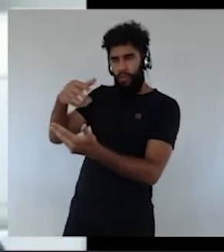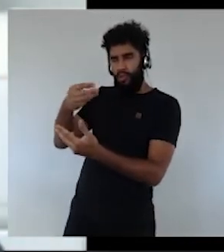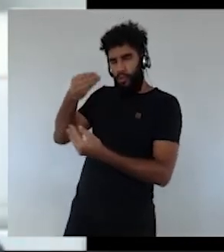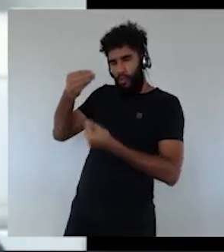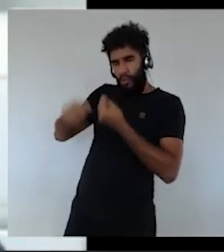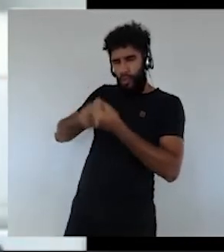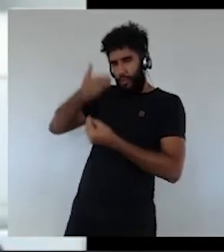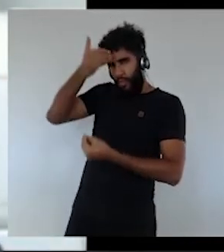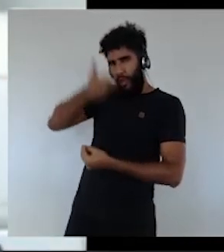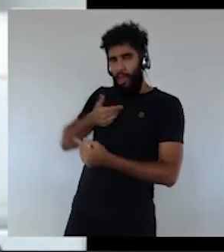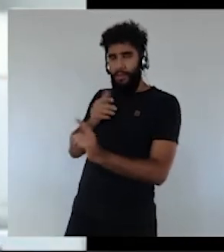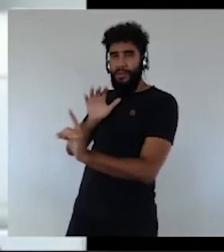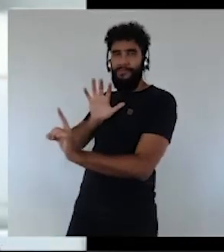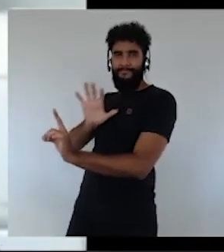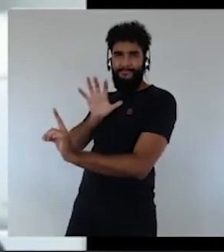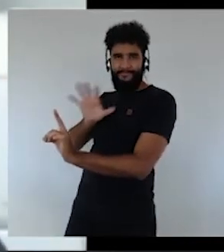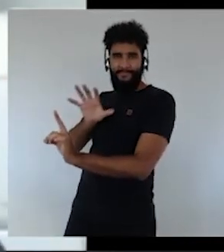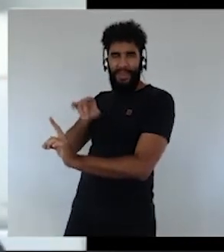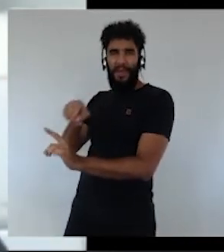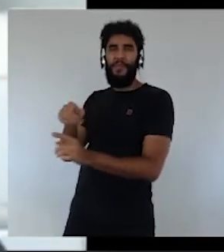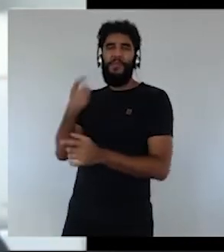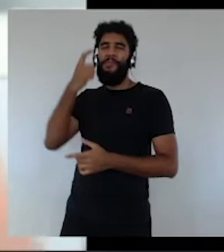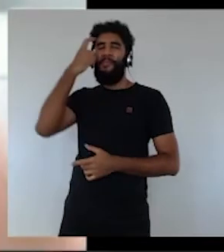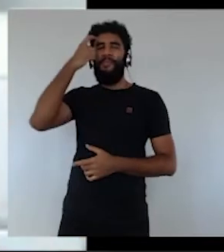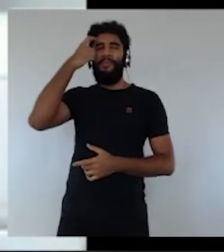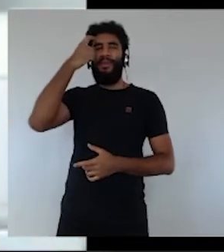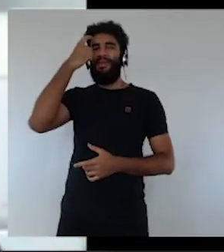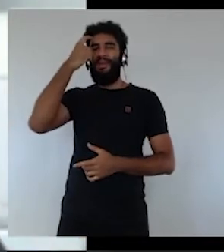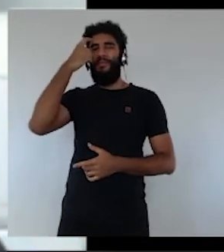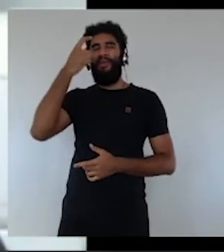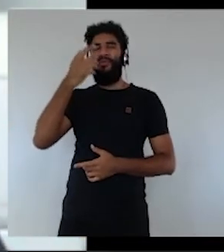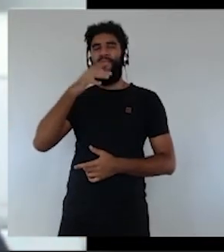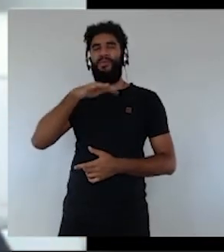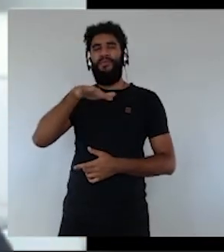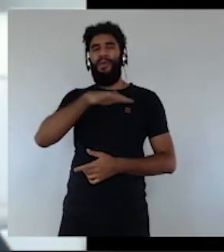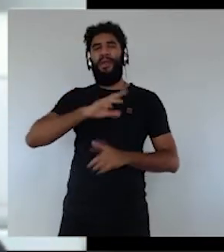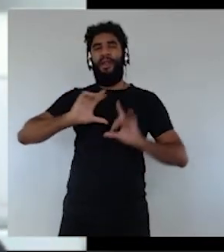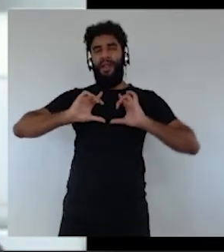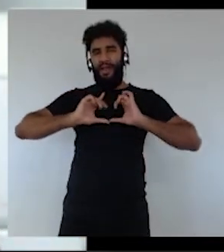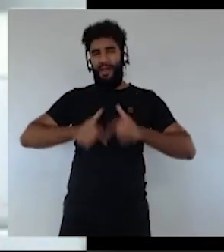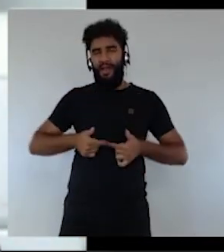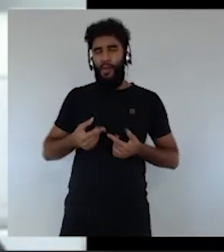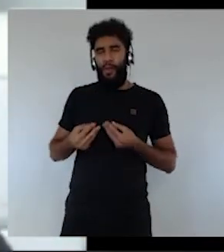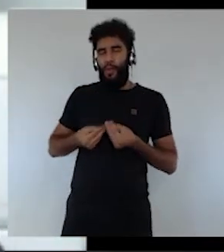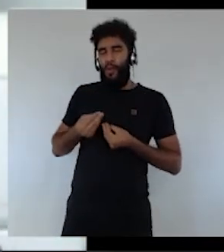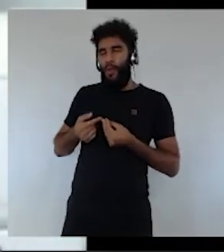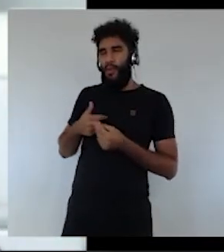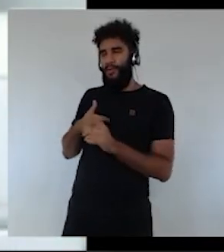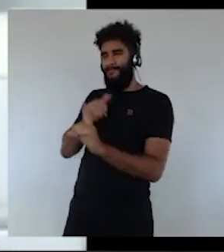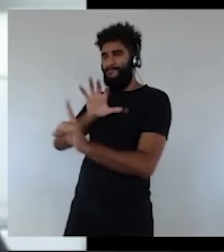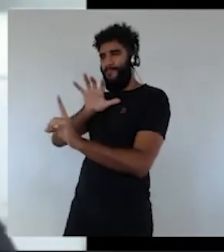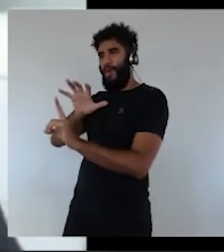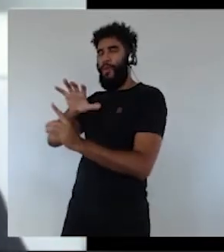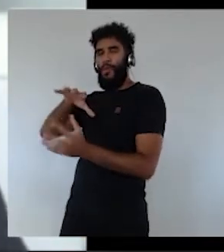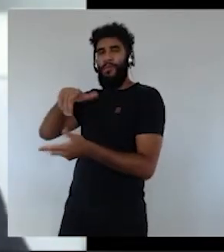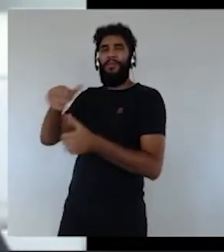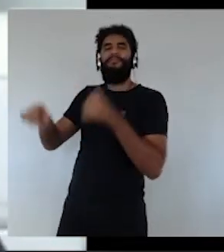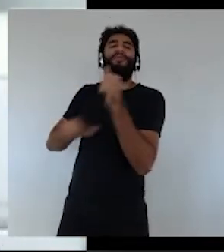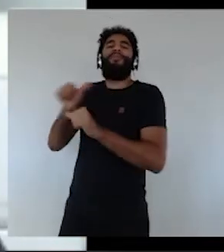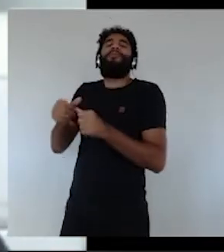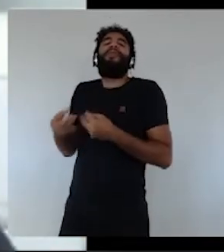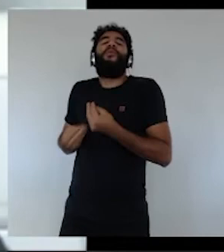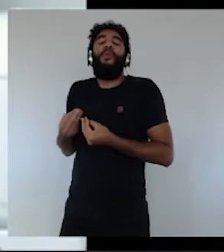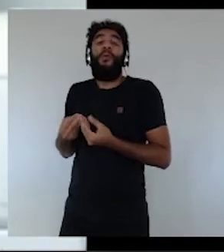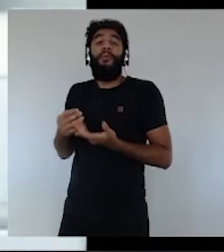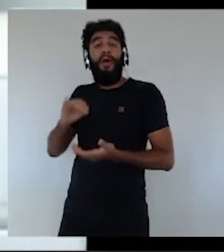um pensamento muito, muito judaico, de impactar o mundo de forma positiva, com Holanda, de mudar o mundo.